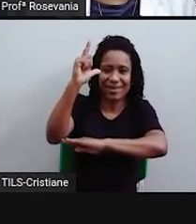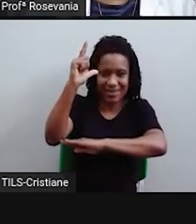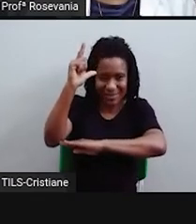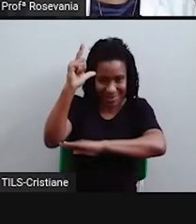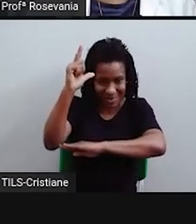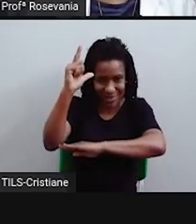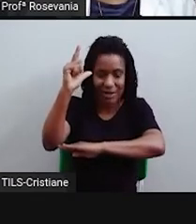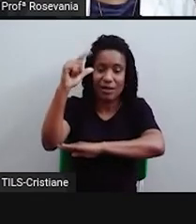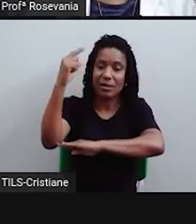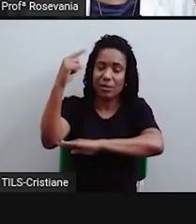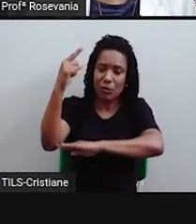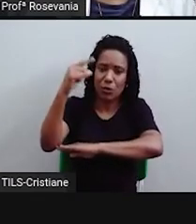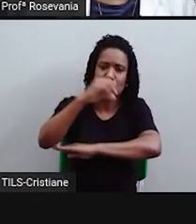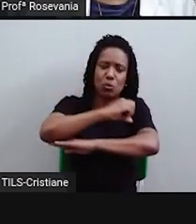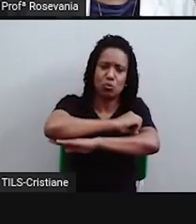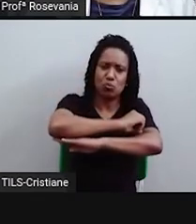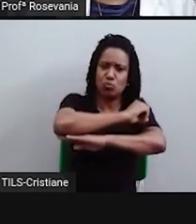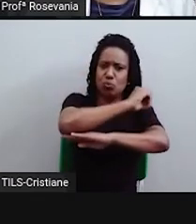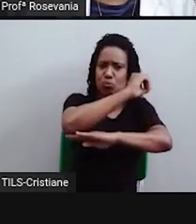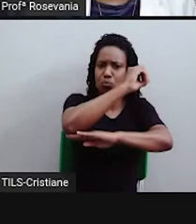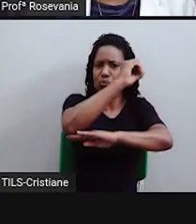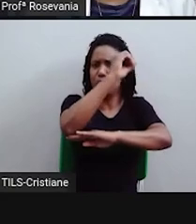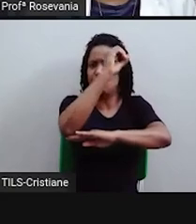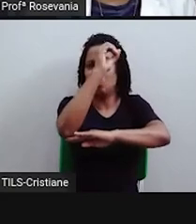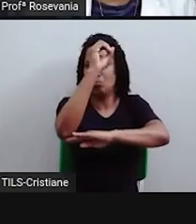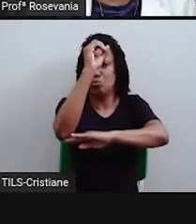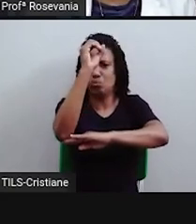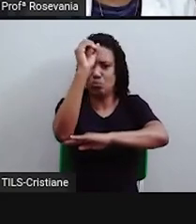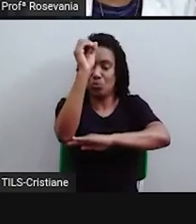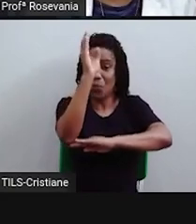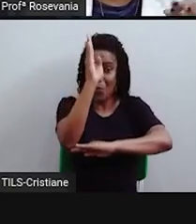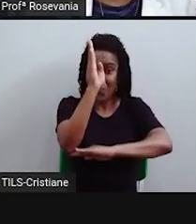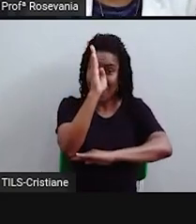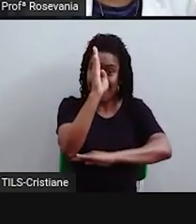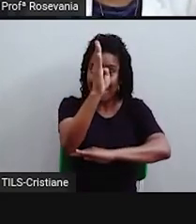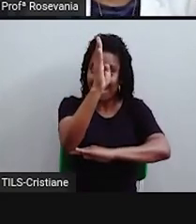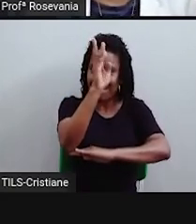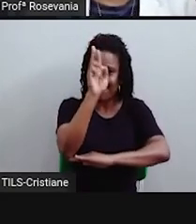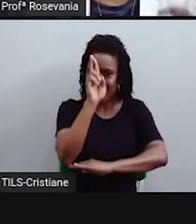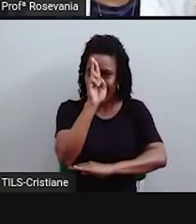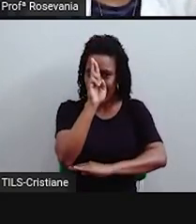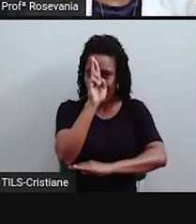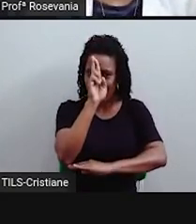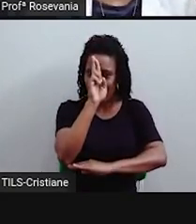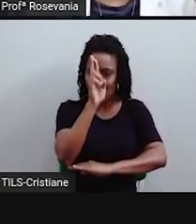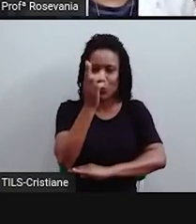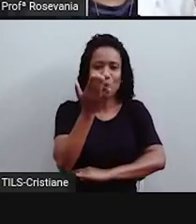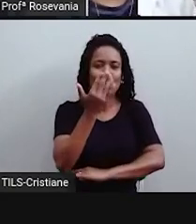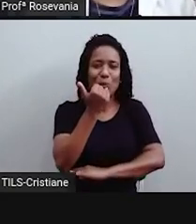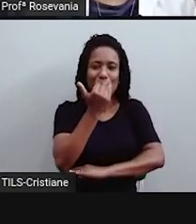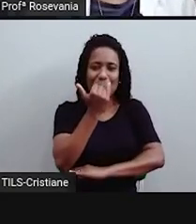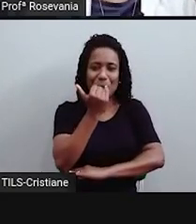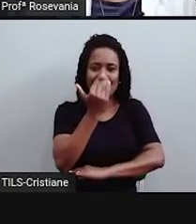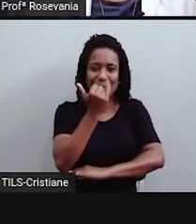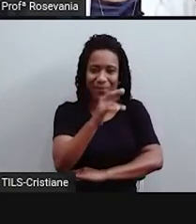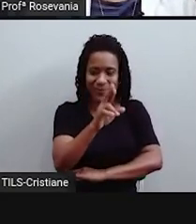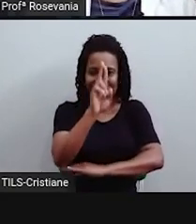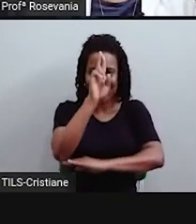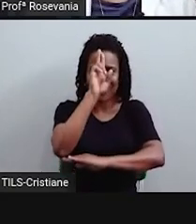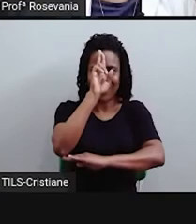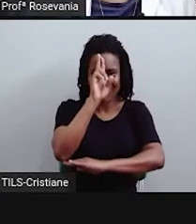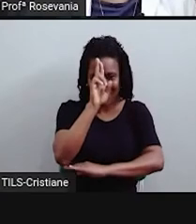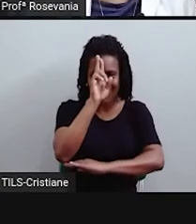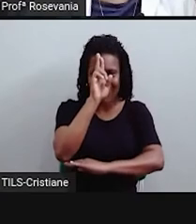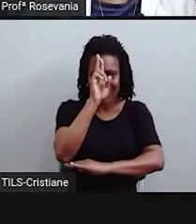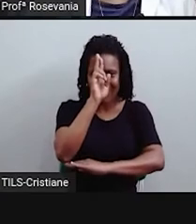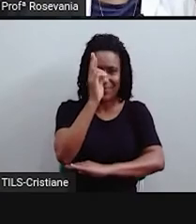dia, quando chega lá meio-dia, a famosa 12 horas, hora do rango, essa hora todo mundo sabe,